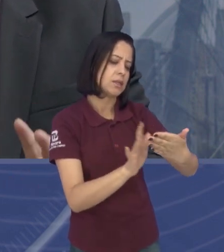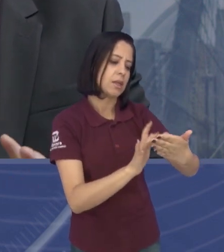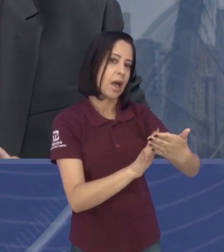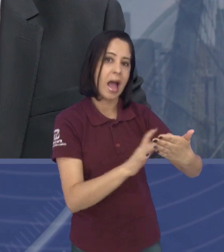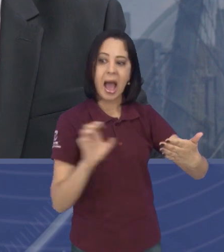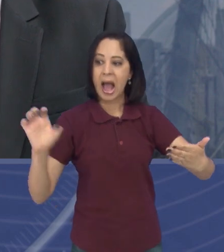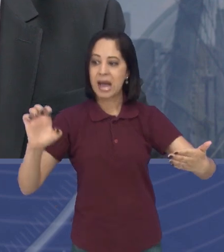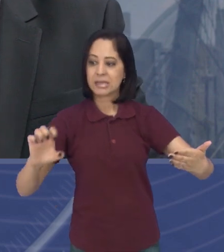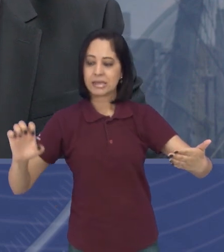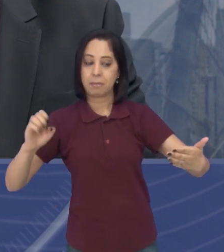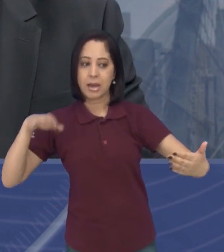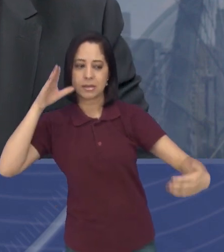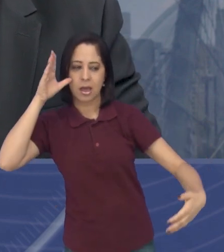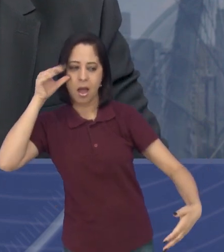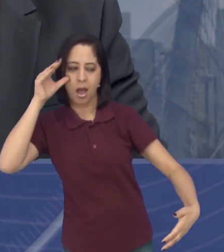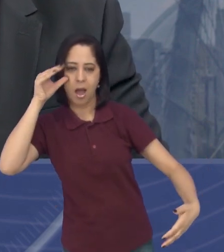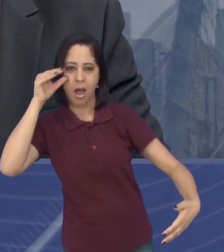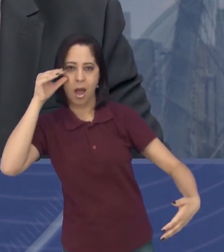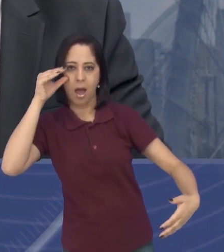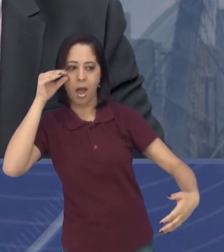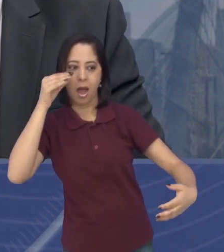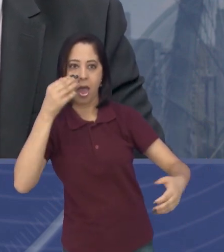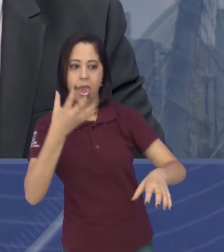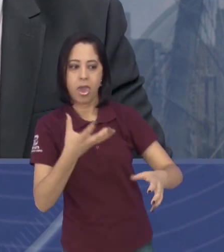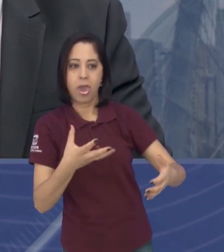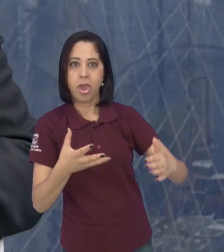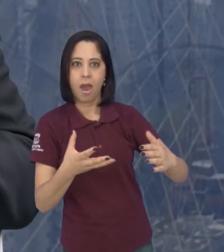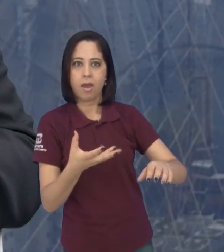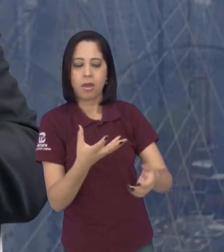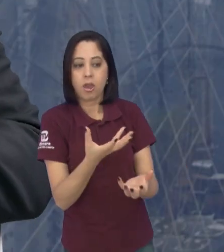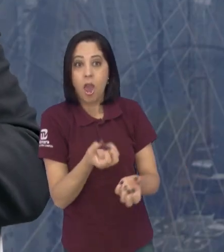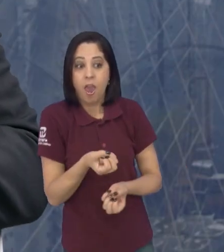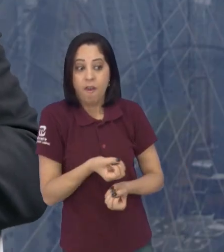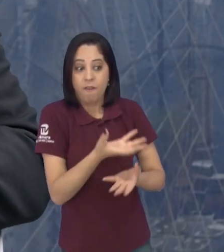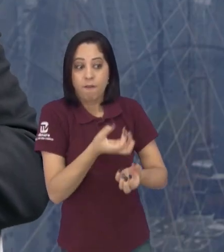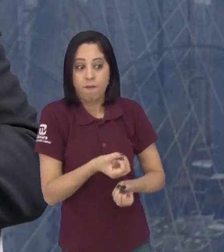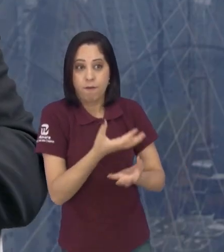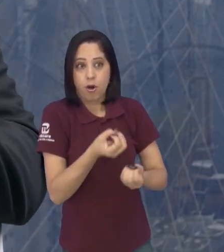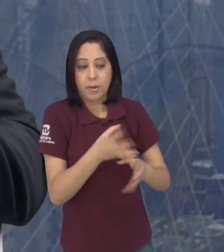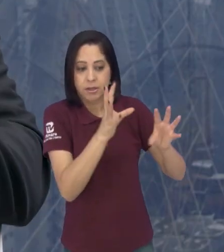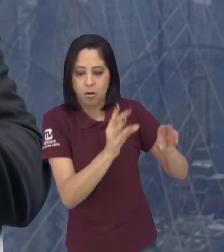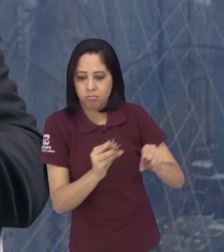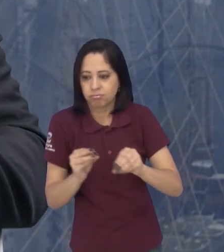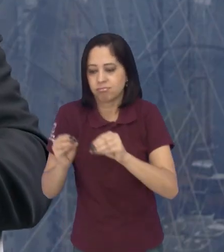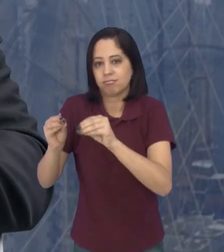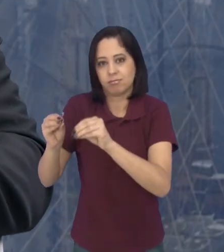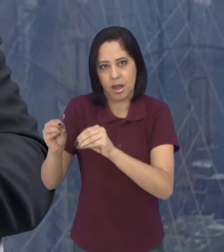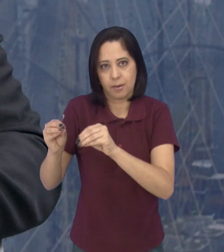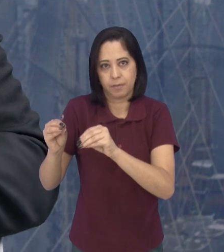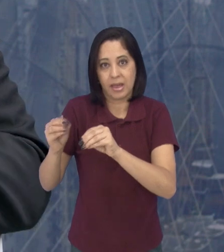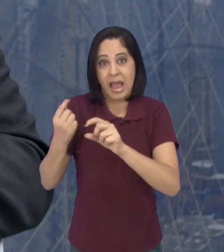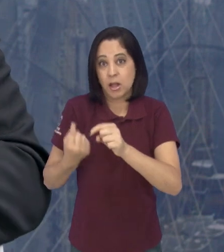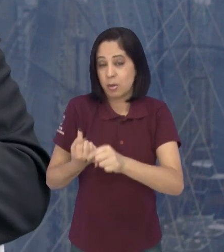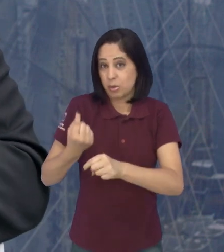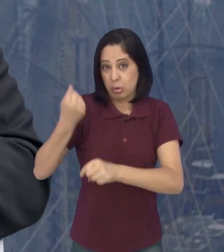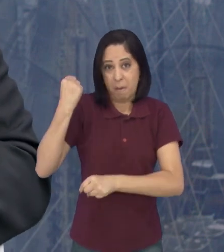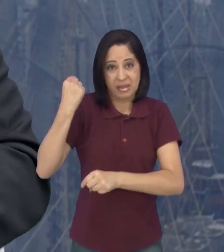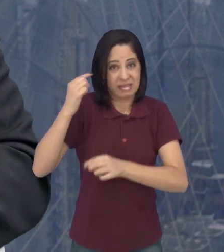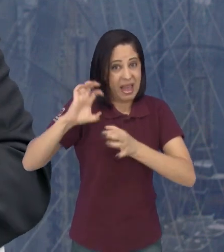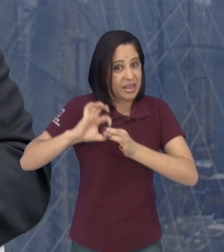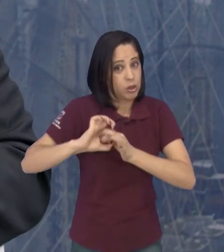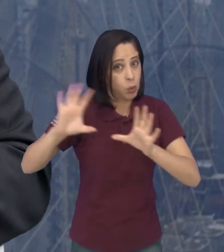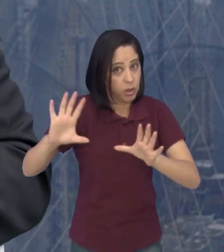dados importantíssimos. Olha só. Antes da LGPD, esses dados eles eram simplesmente livres, se fazia o que